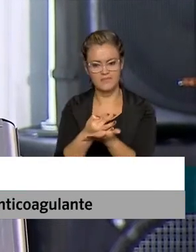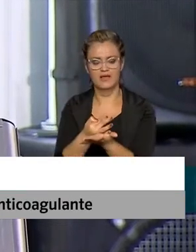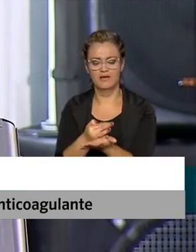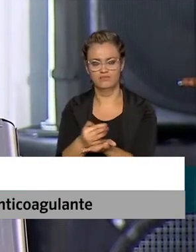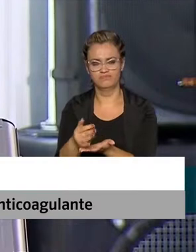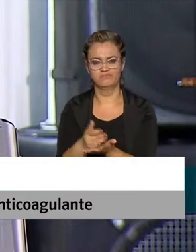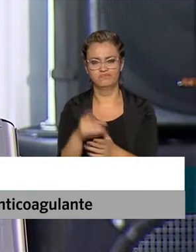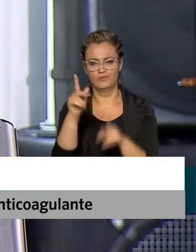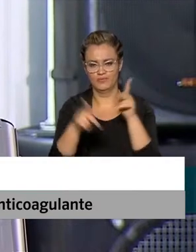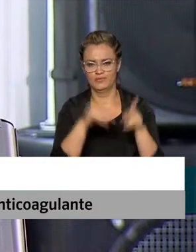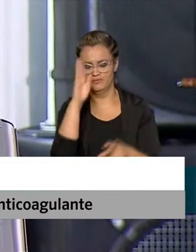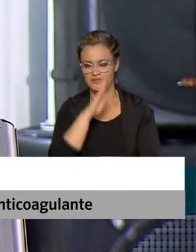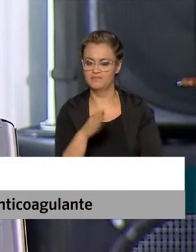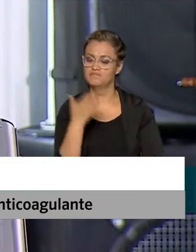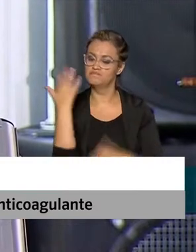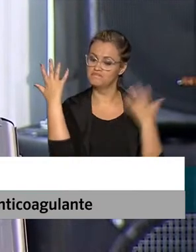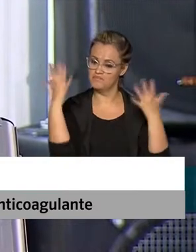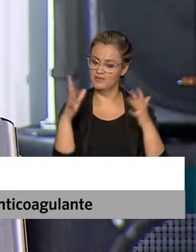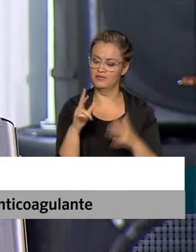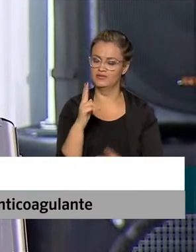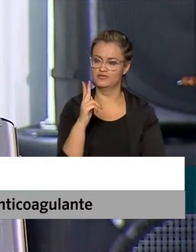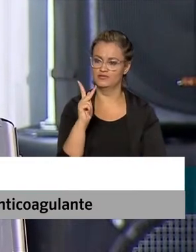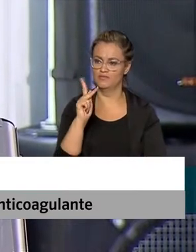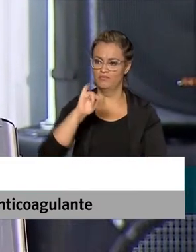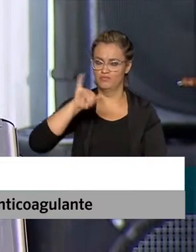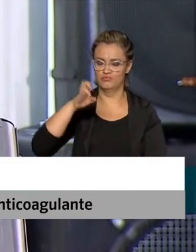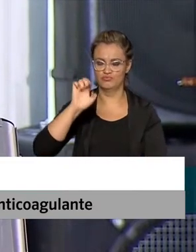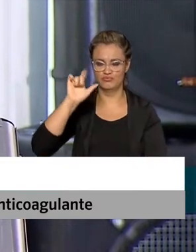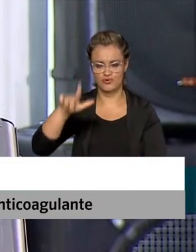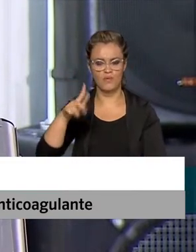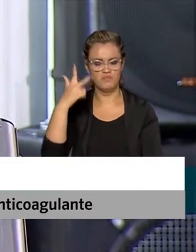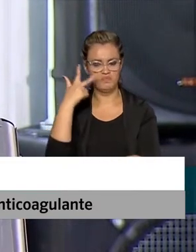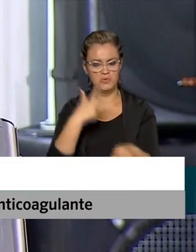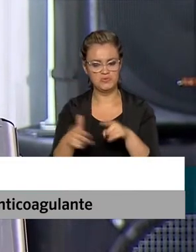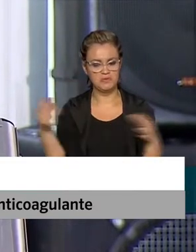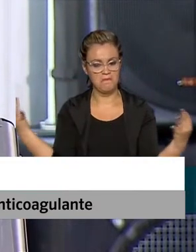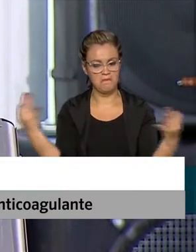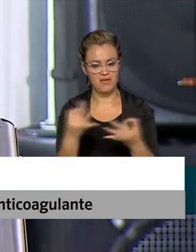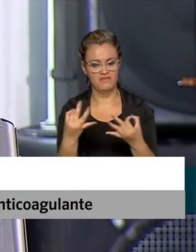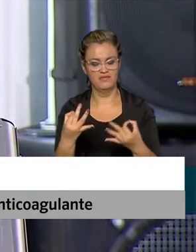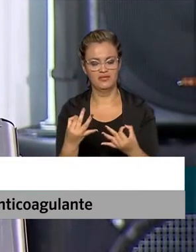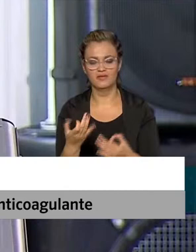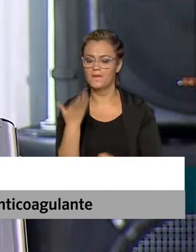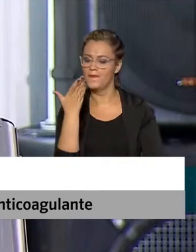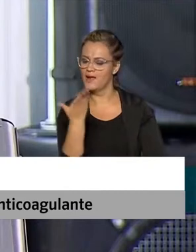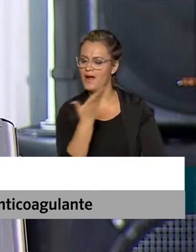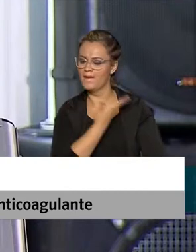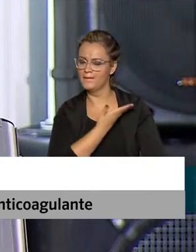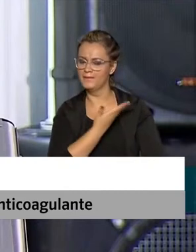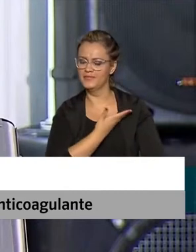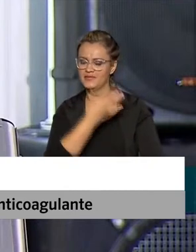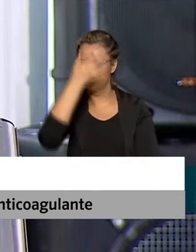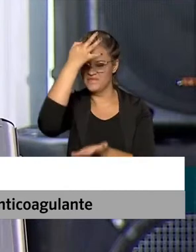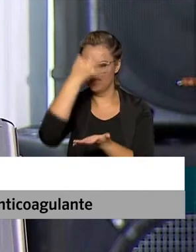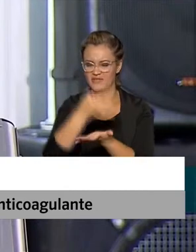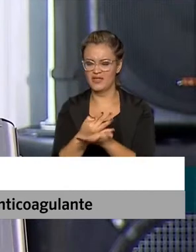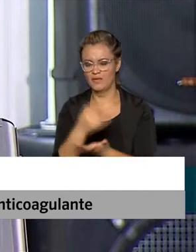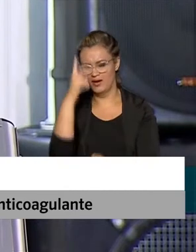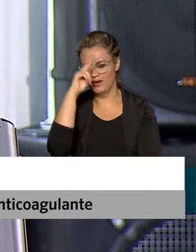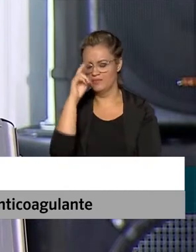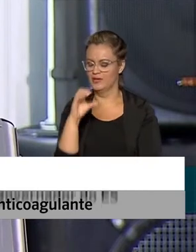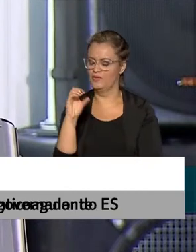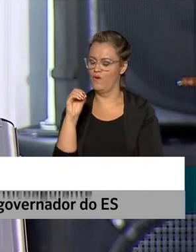Parabéns, General Pujol, missão cumprida com louvor. grande amigo e fiel discípulo de